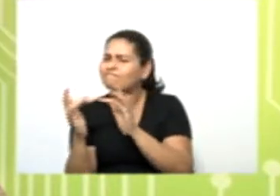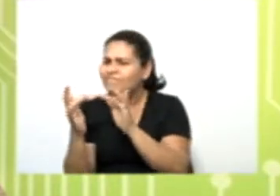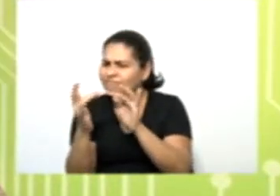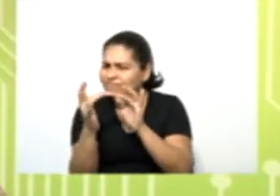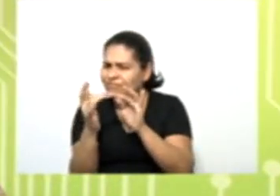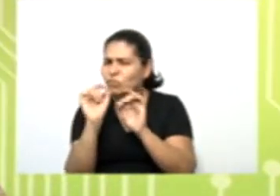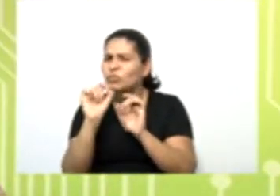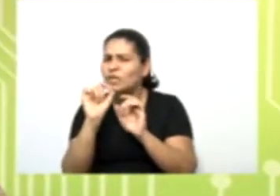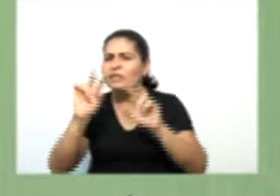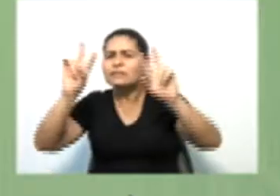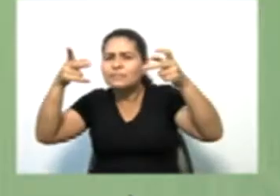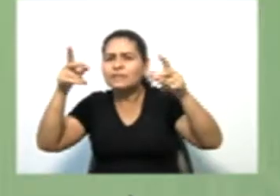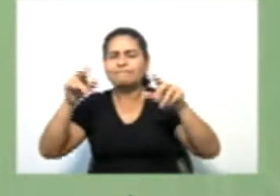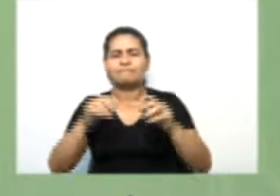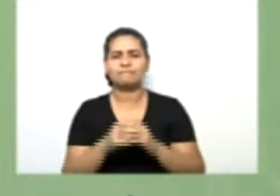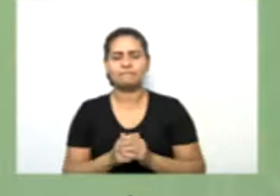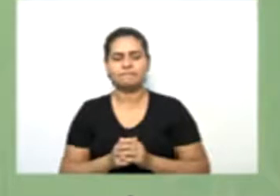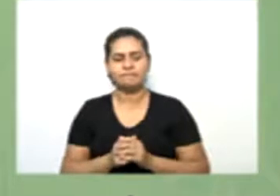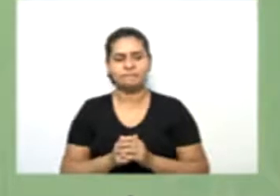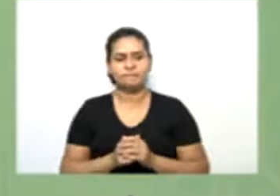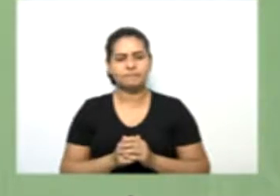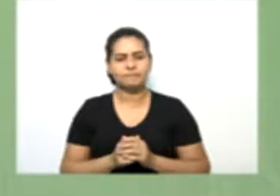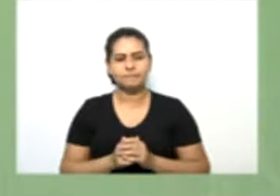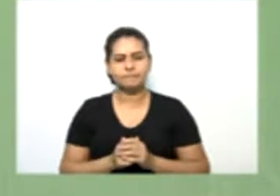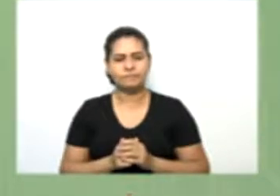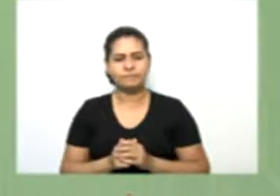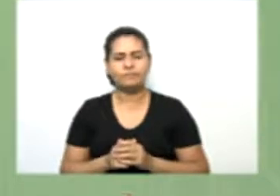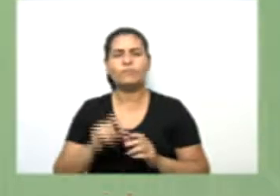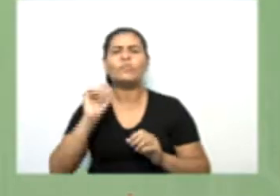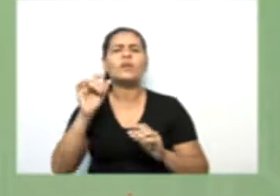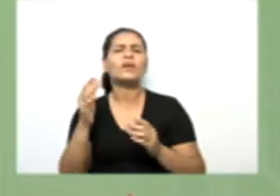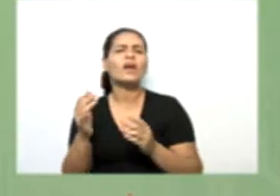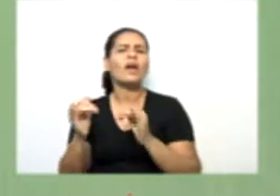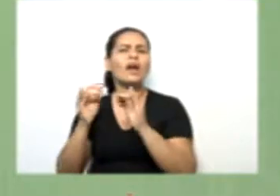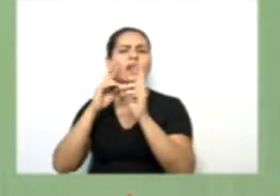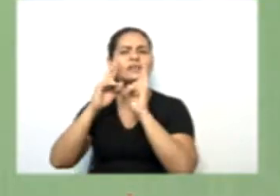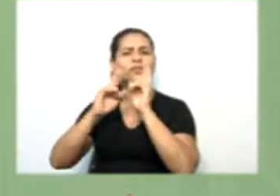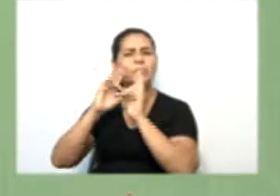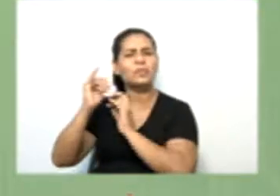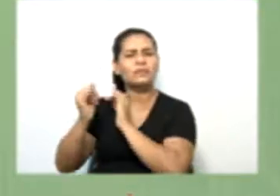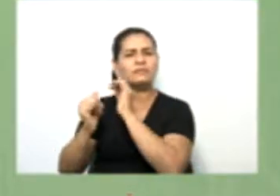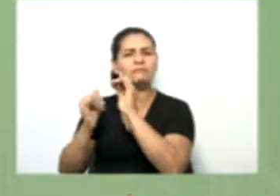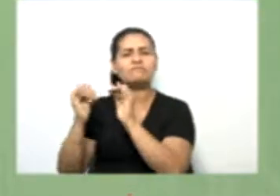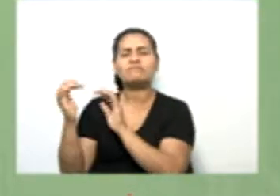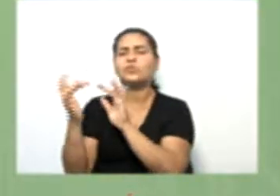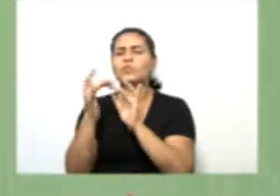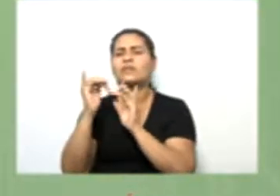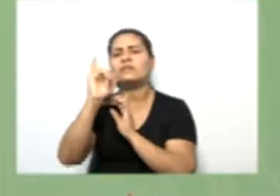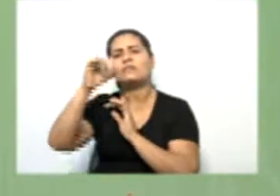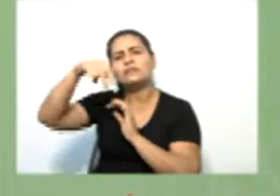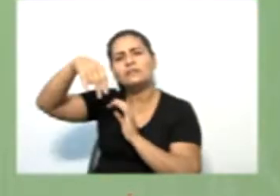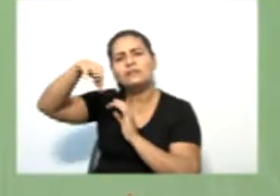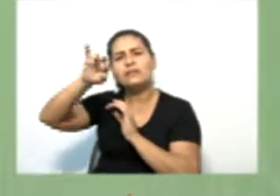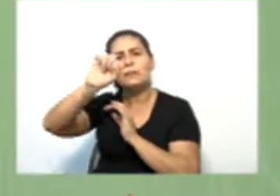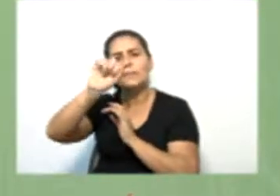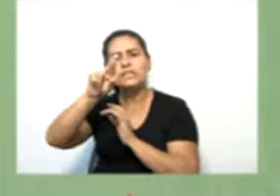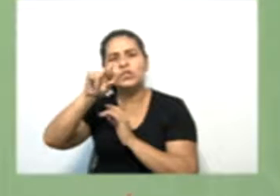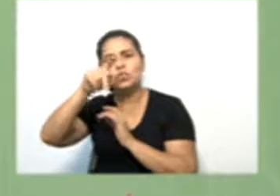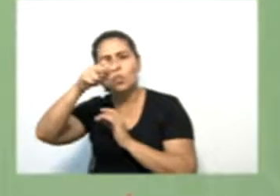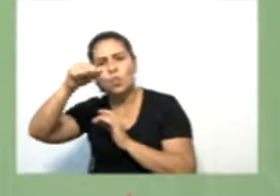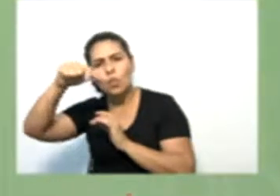intrapessoal. Vem lá comigo aí, olha só. O que é relacionamento intrapessoal? É a